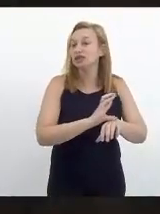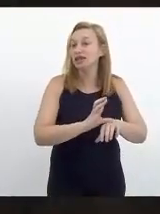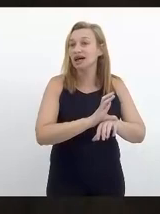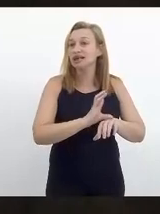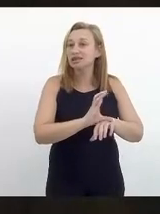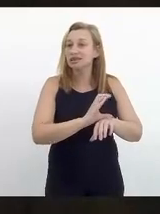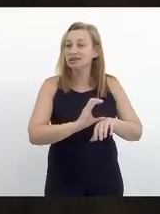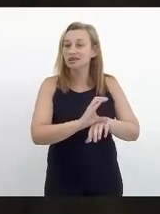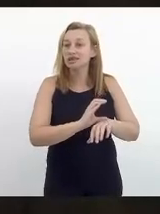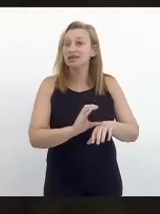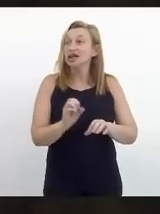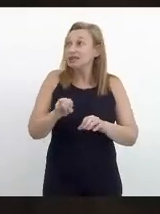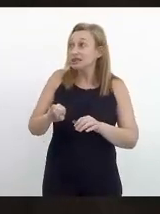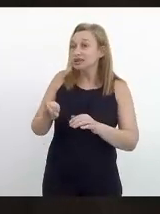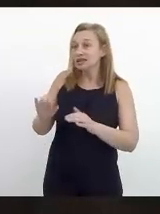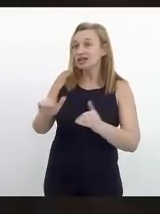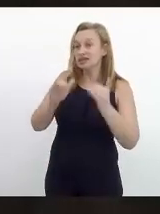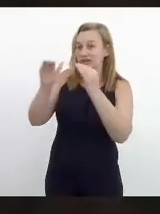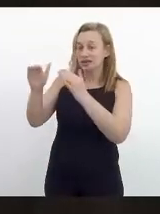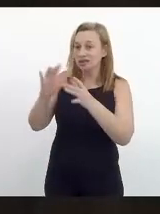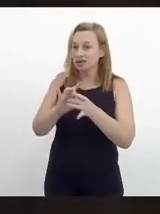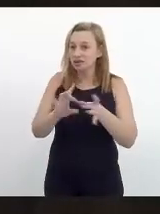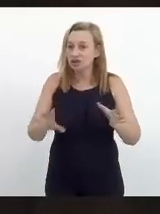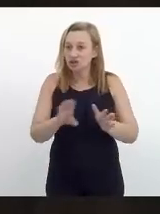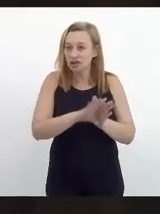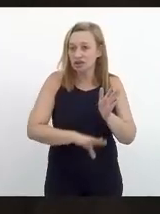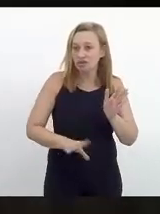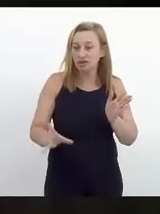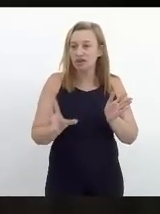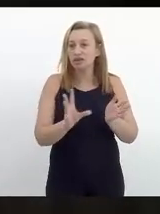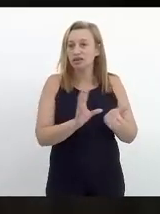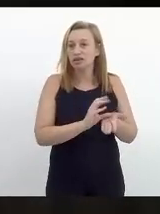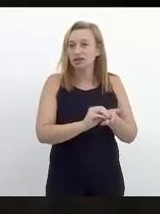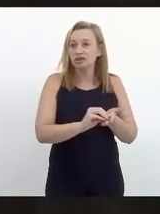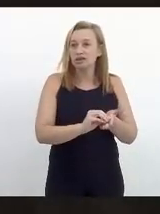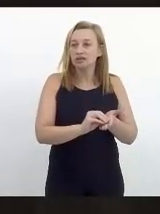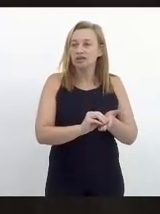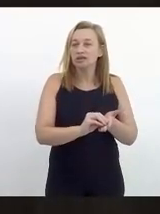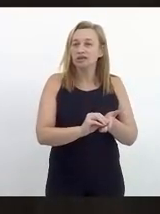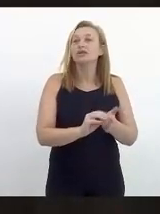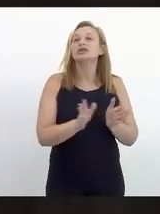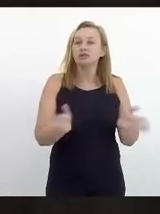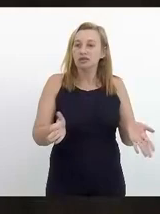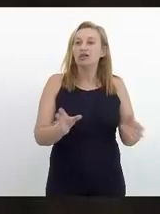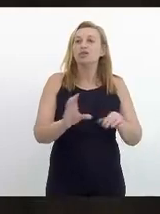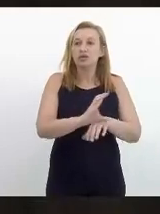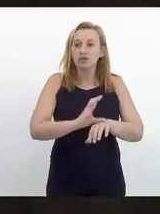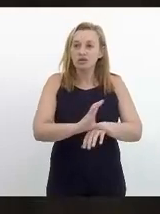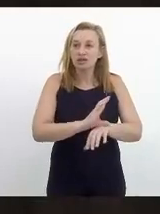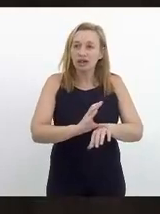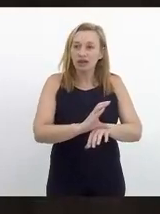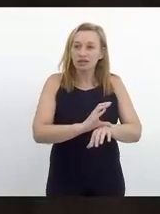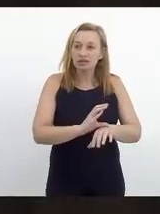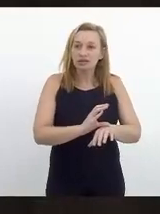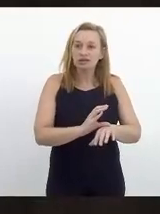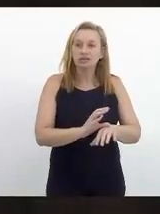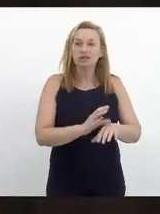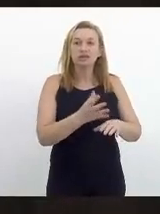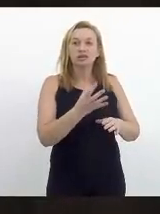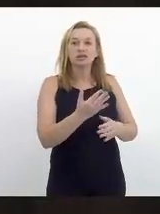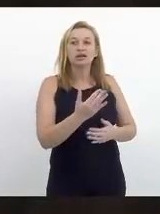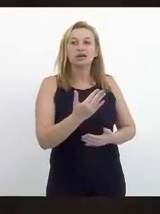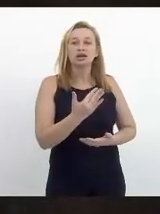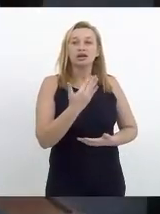constitucionalidade. Se Vossa Excelência me autoriza, eu retiro as emendas tá e apresento autorizado. Como está autorizado, então, parecer pela constitucionalidade, atendendo a deputada